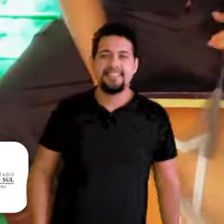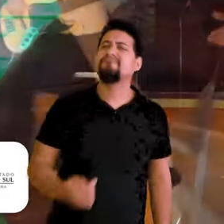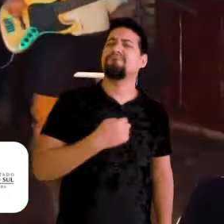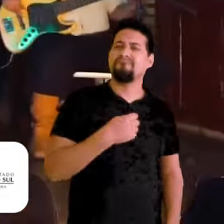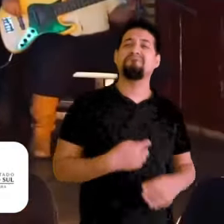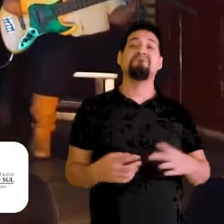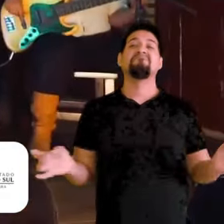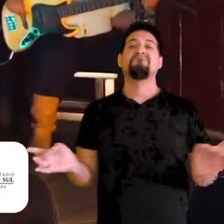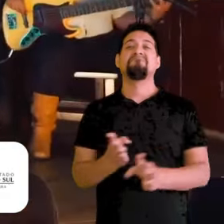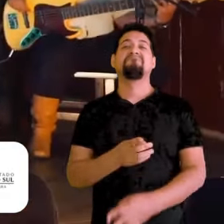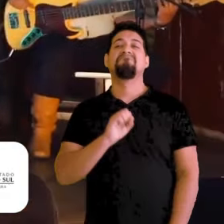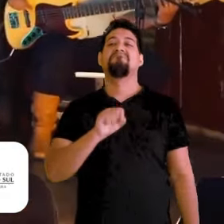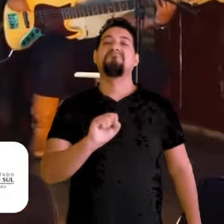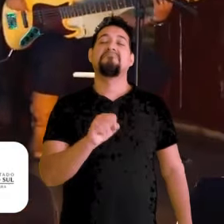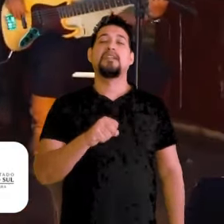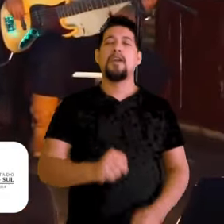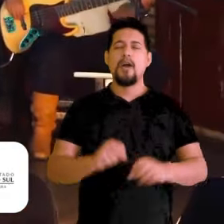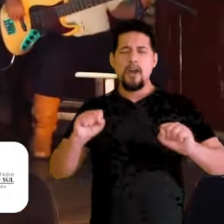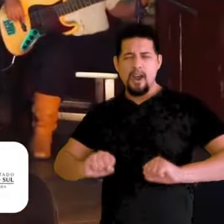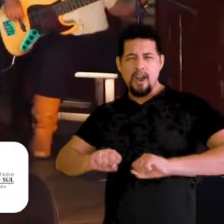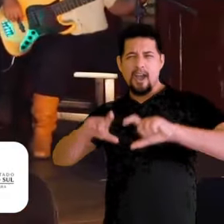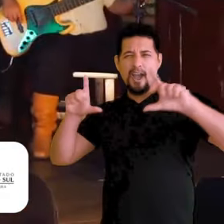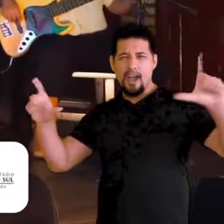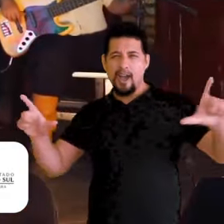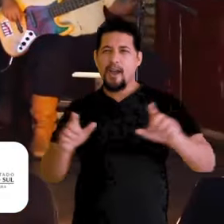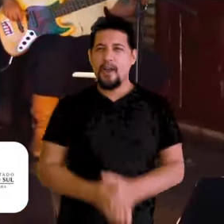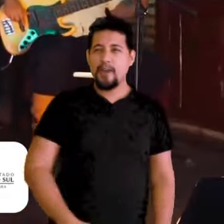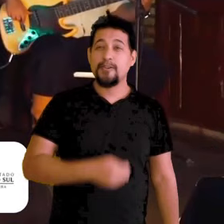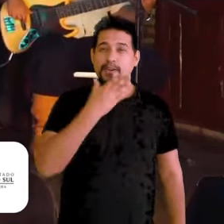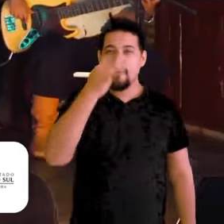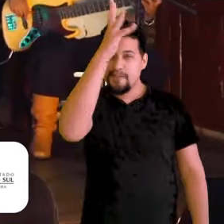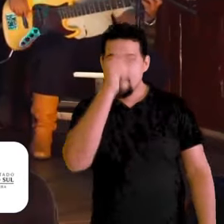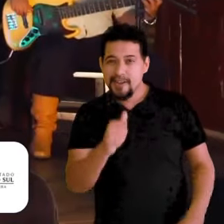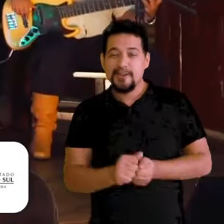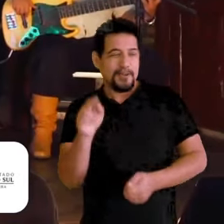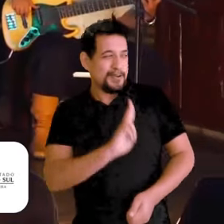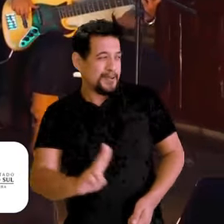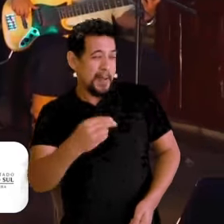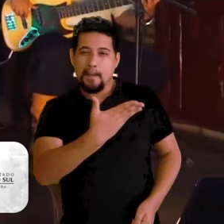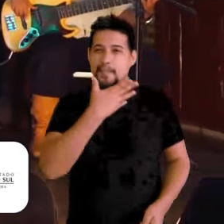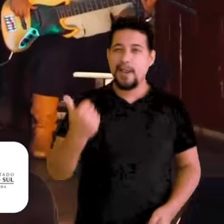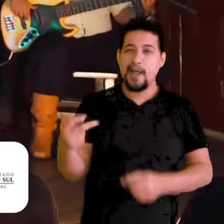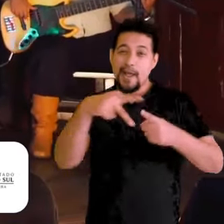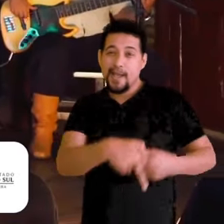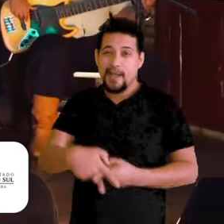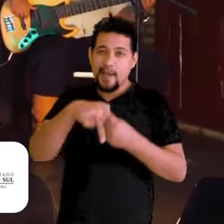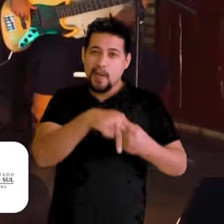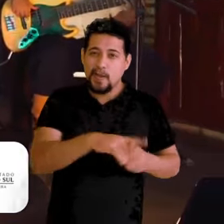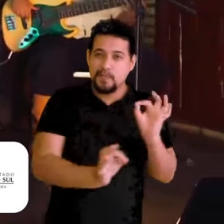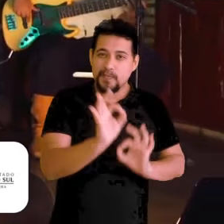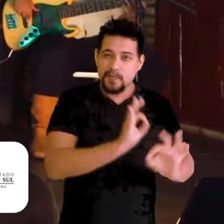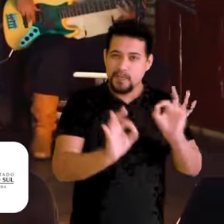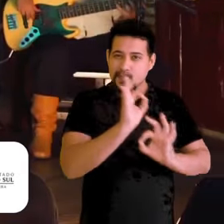Eu me preparo quando o dia acorda os galos, ensino o melhor cavalo que o patrão tem